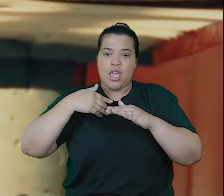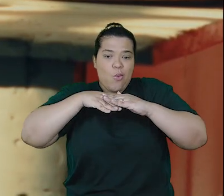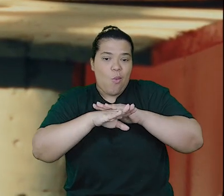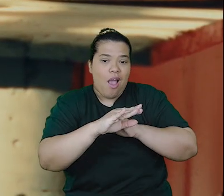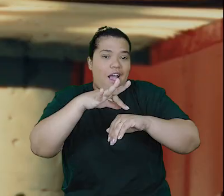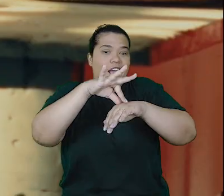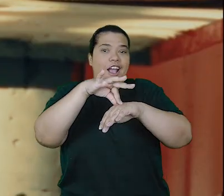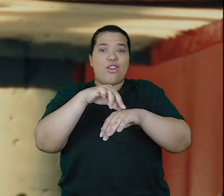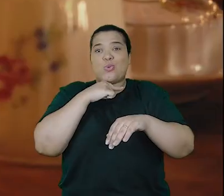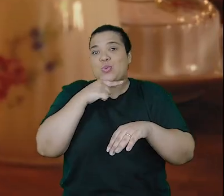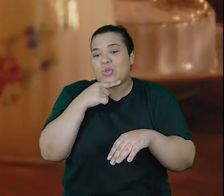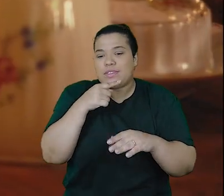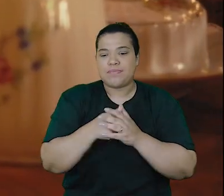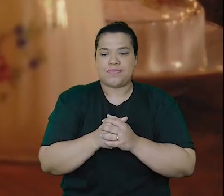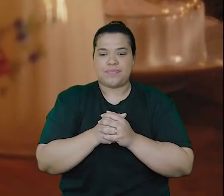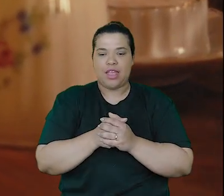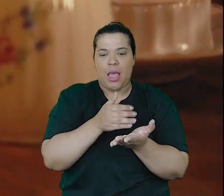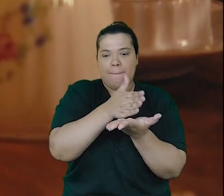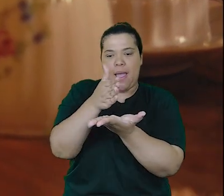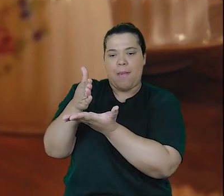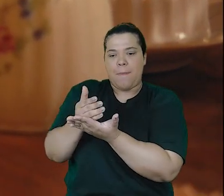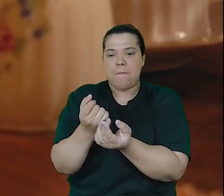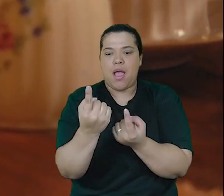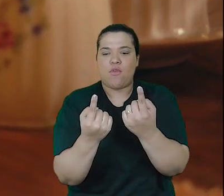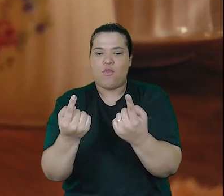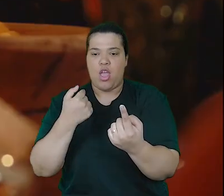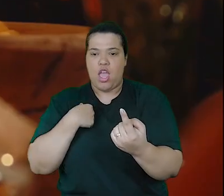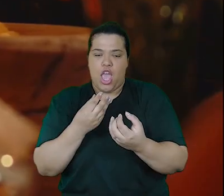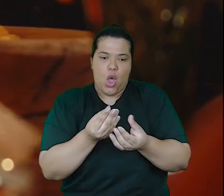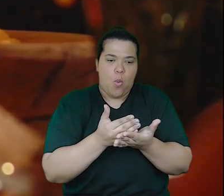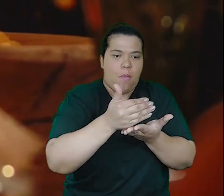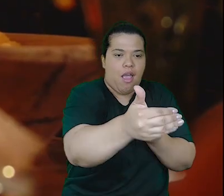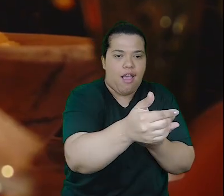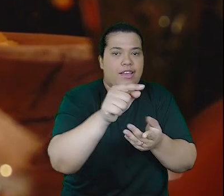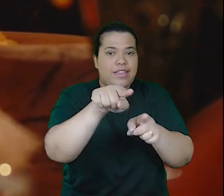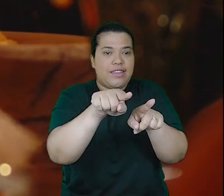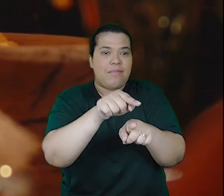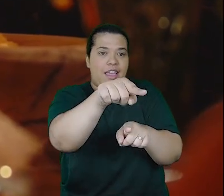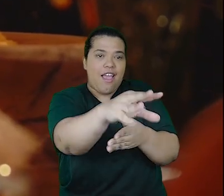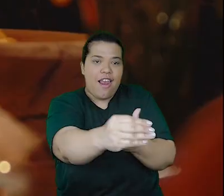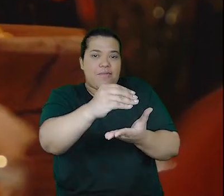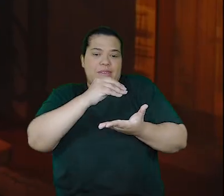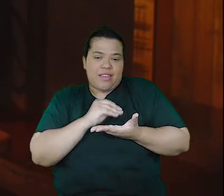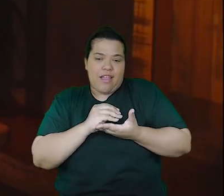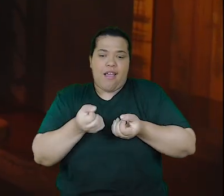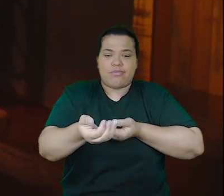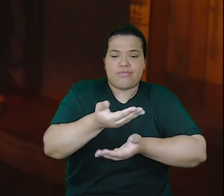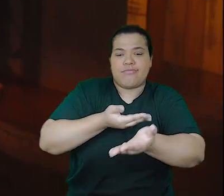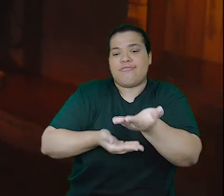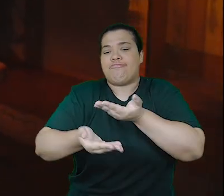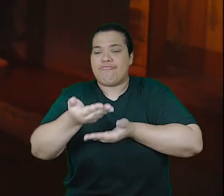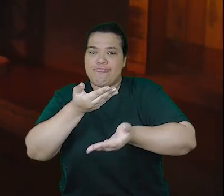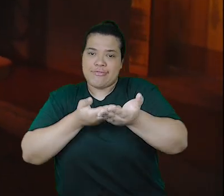essa carne. Um pedaço cada um, porque nós também ganhávamos dele. Dava um pedaço, daí eles matavam o porco, eu dava de volta um